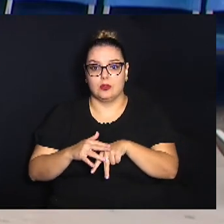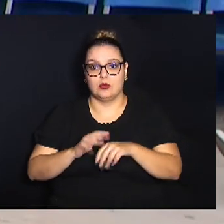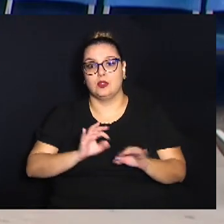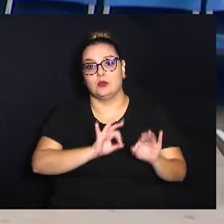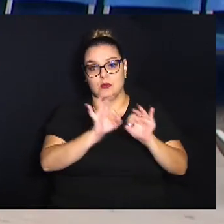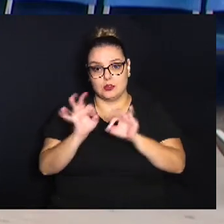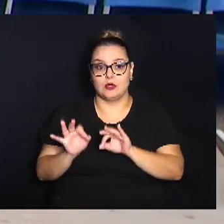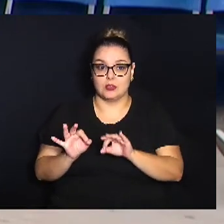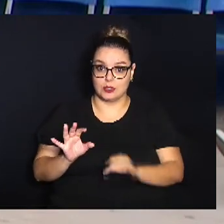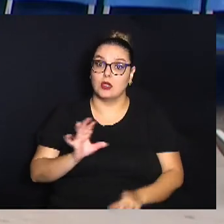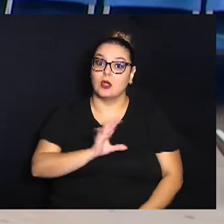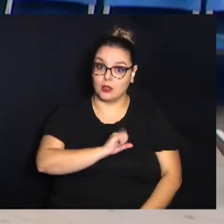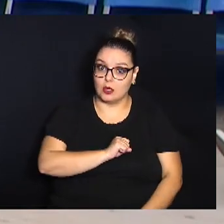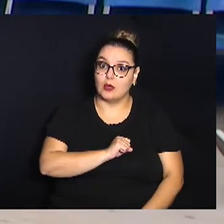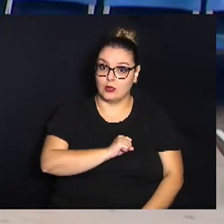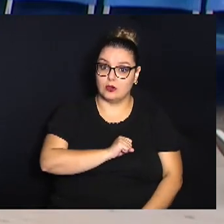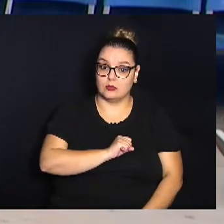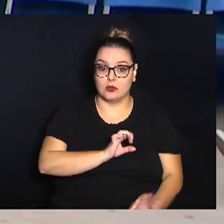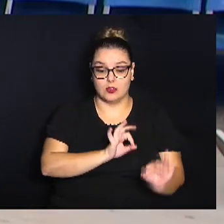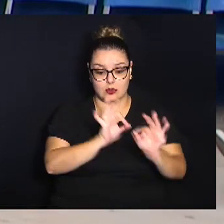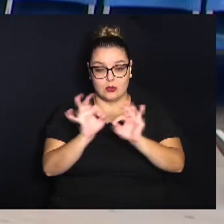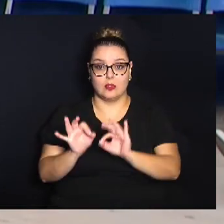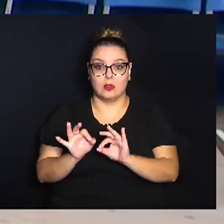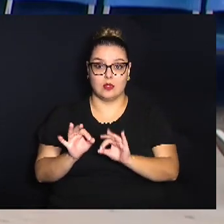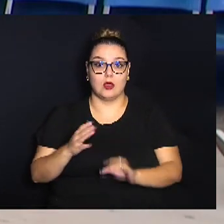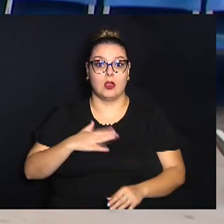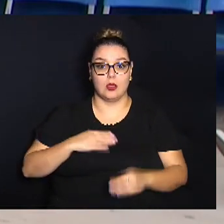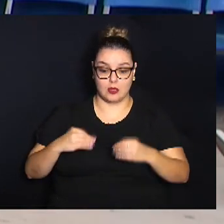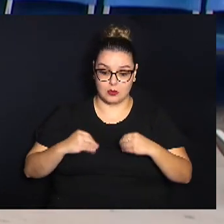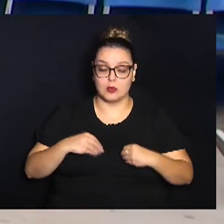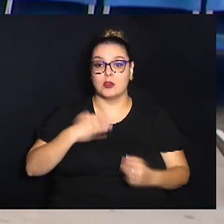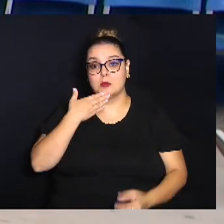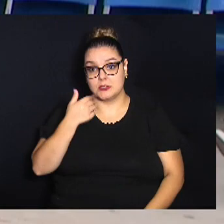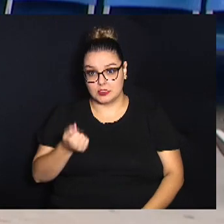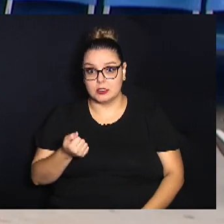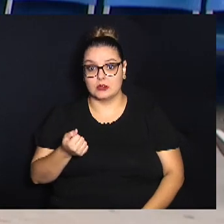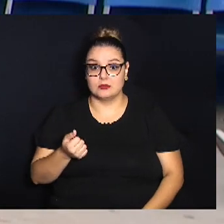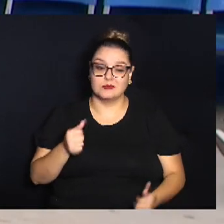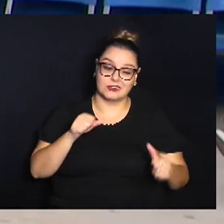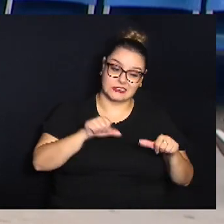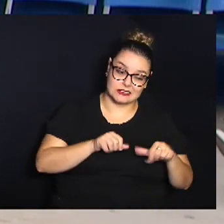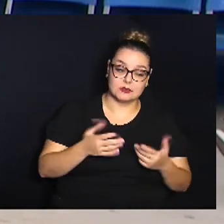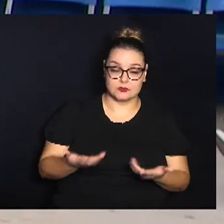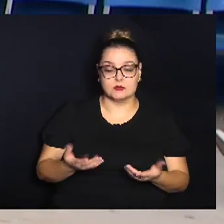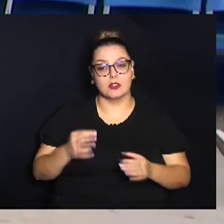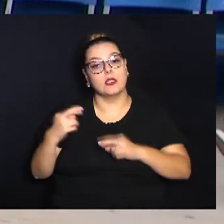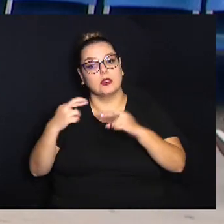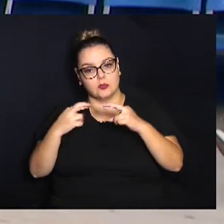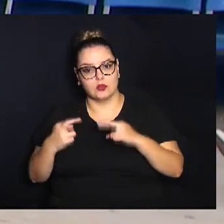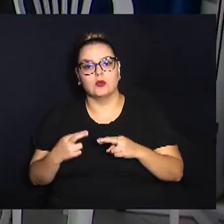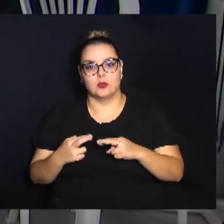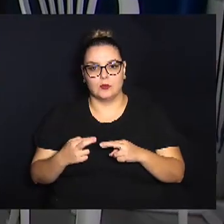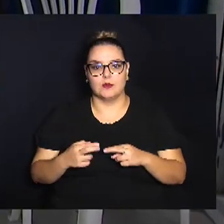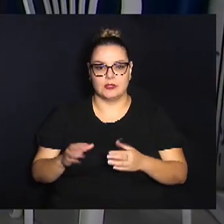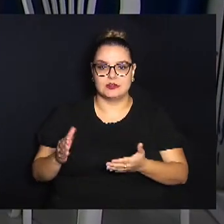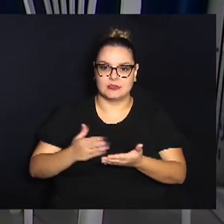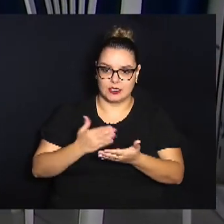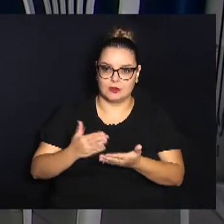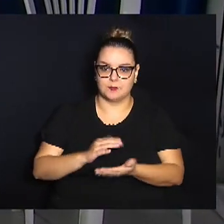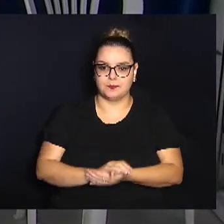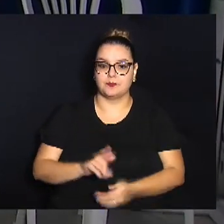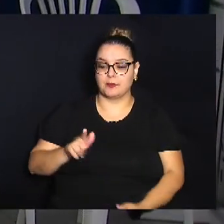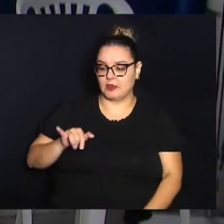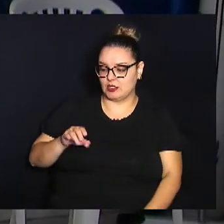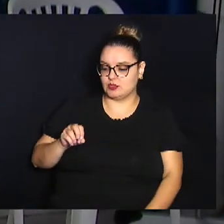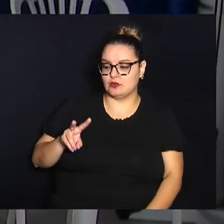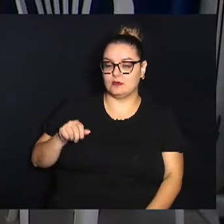e eles gostam bastante, eles acompanham, o meu exame está melhorando, o meu exame está piorando, então é para isso esse cartão. Giovana